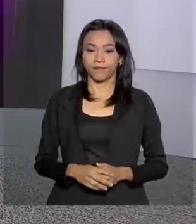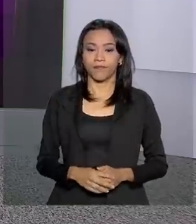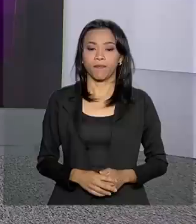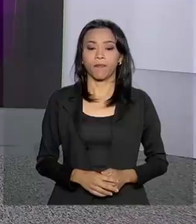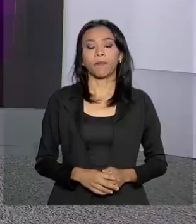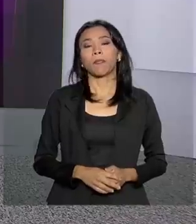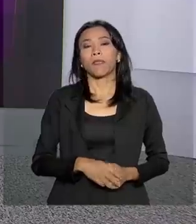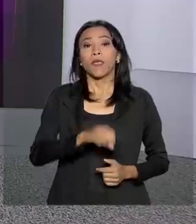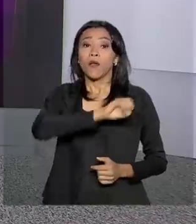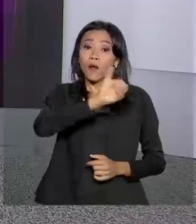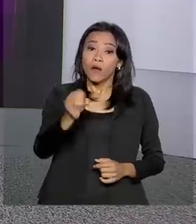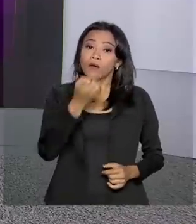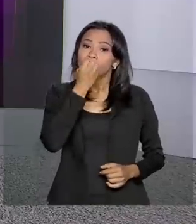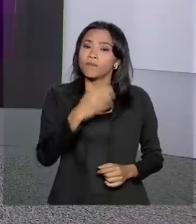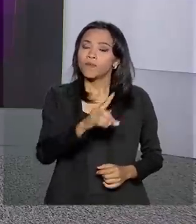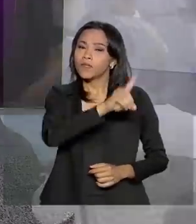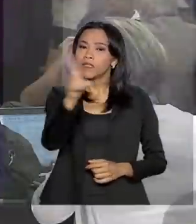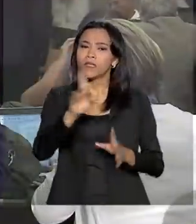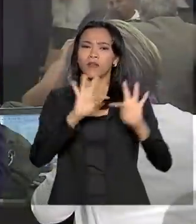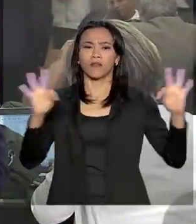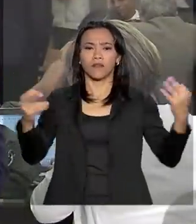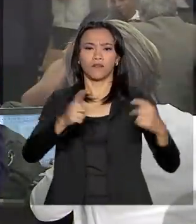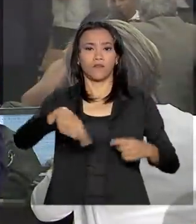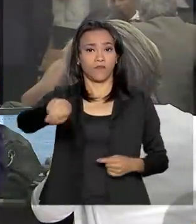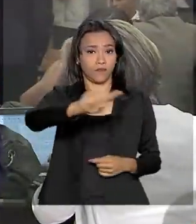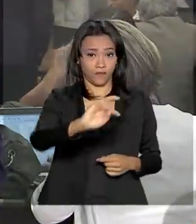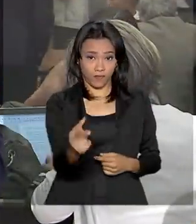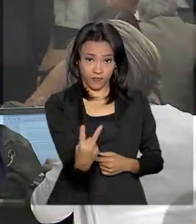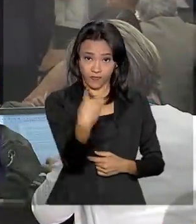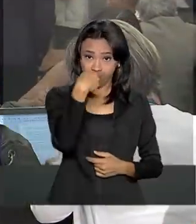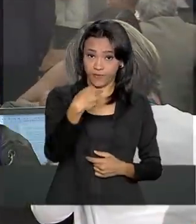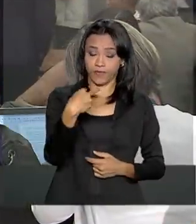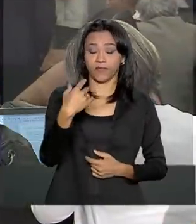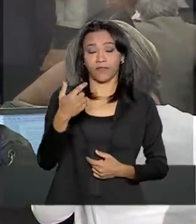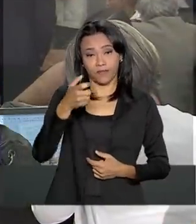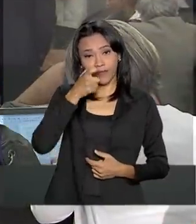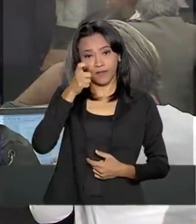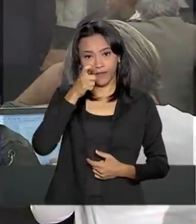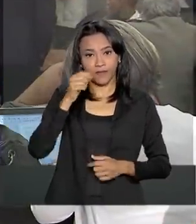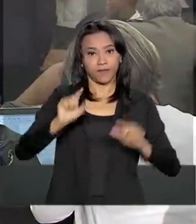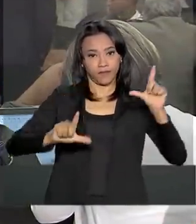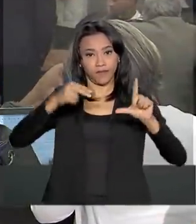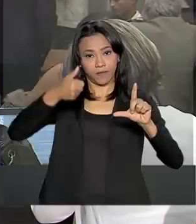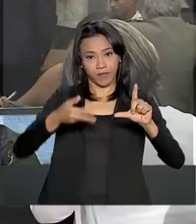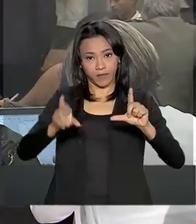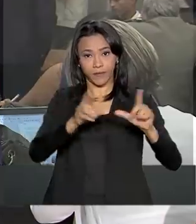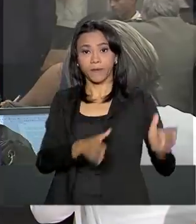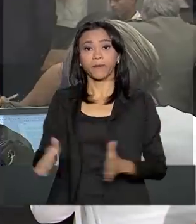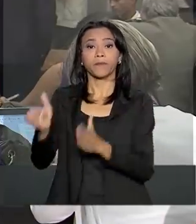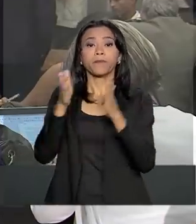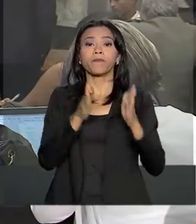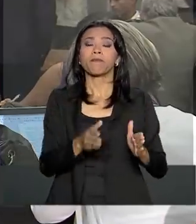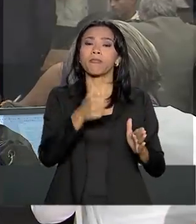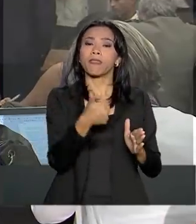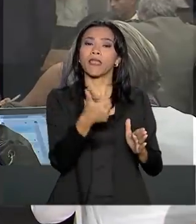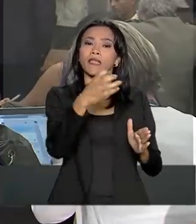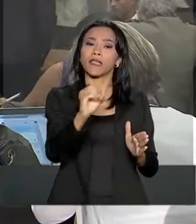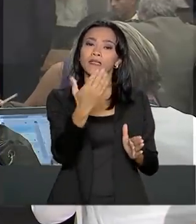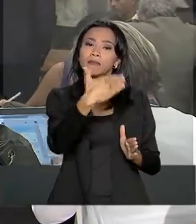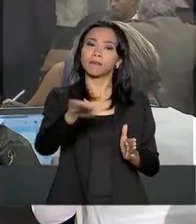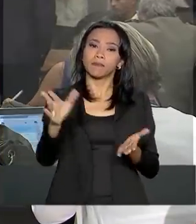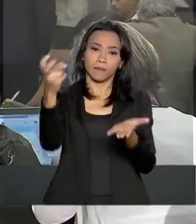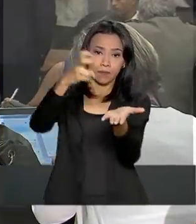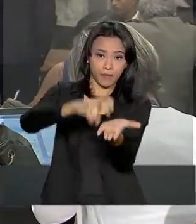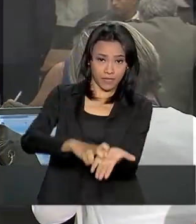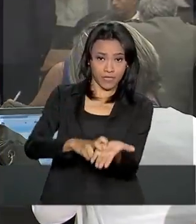Oi, Roberto, bom dia. Bom dia a todos que nos acompanham aqui pela TV NBR. Bem, Roberto, daqui a pouco, às 10h30 da manhã, o ministro da